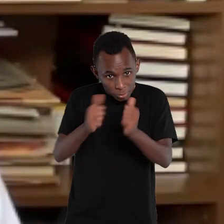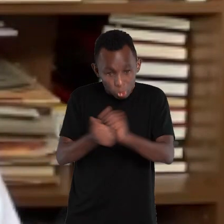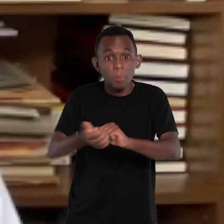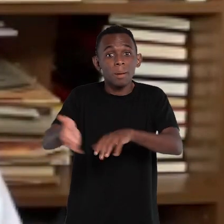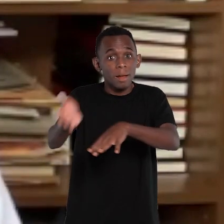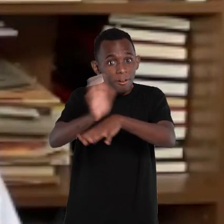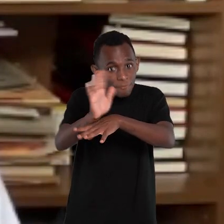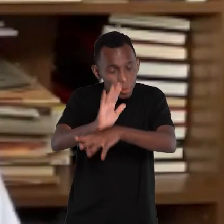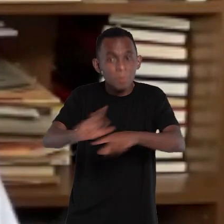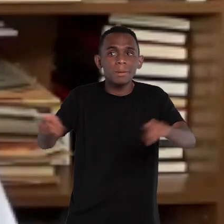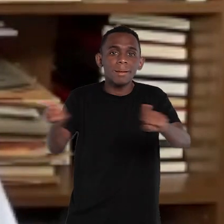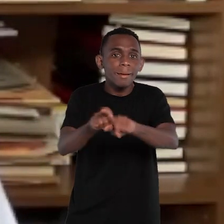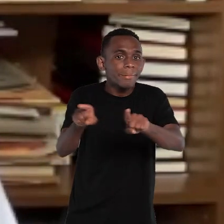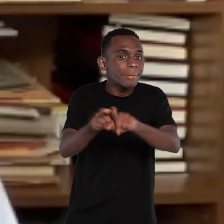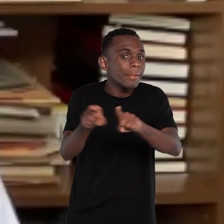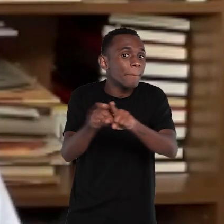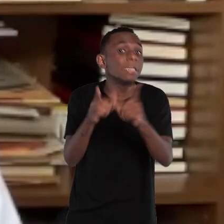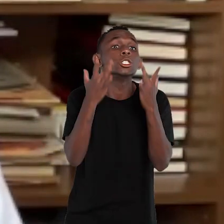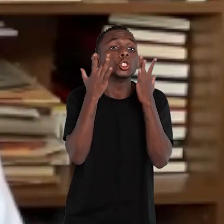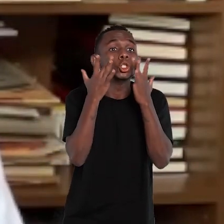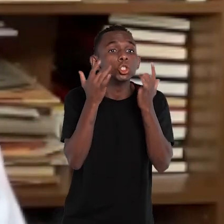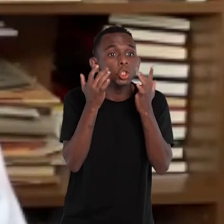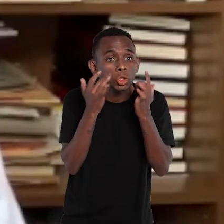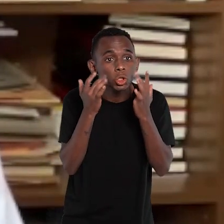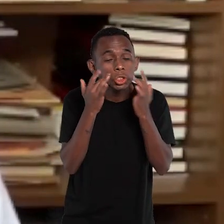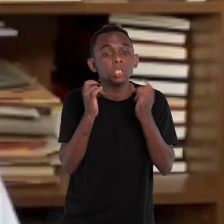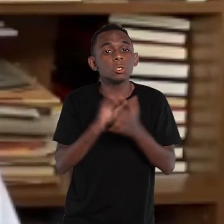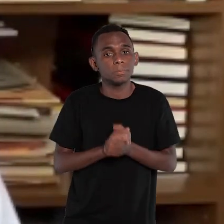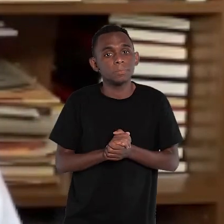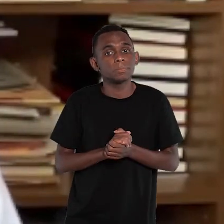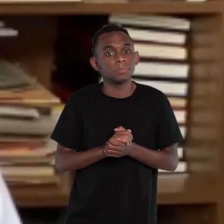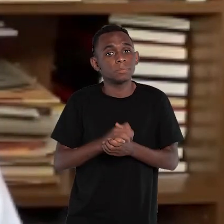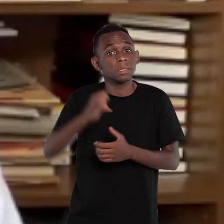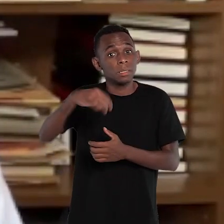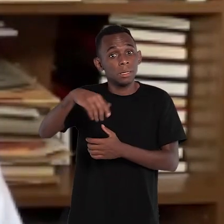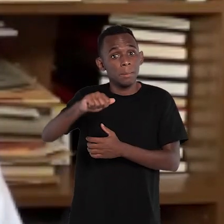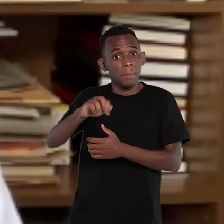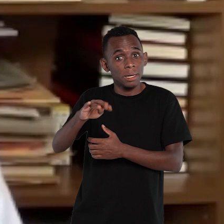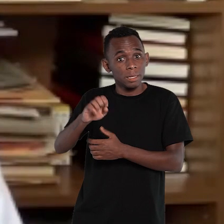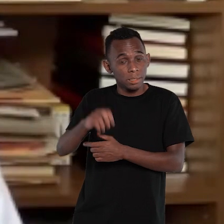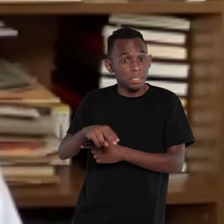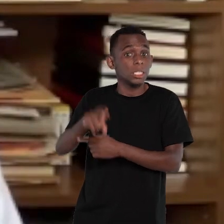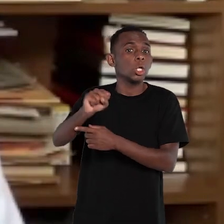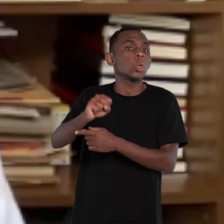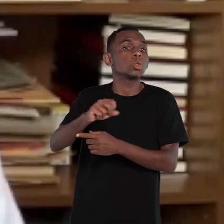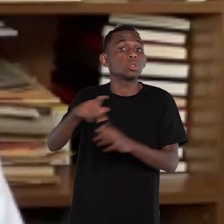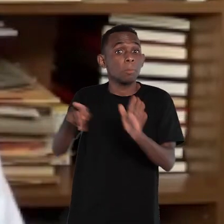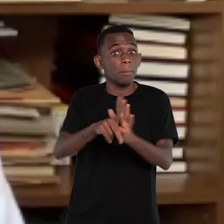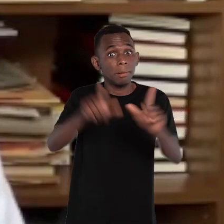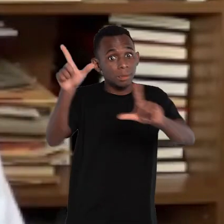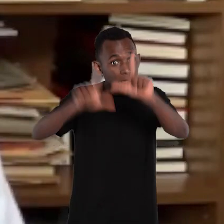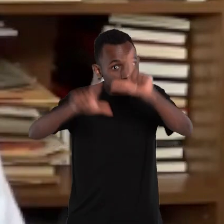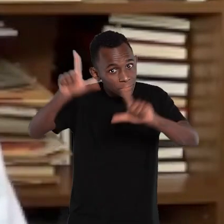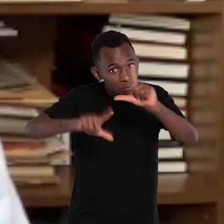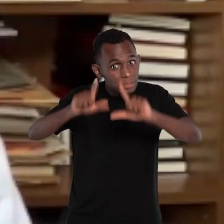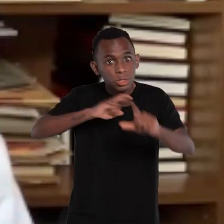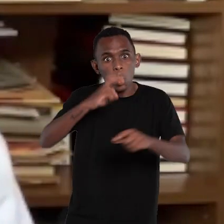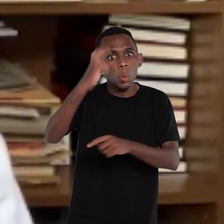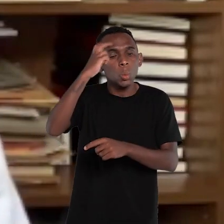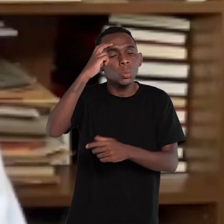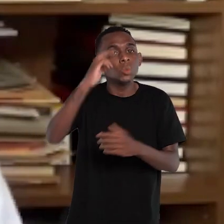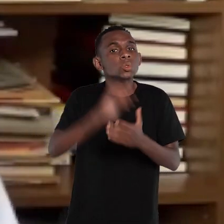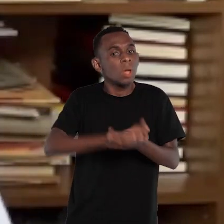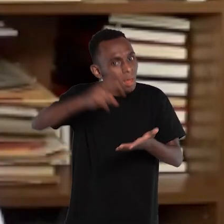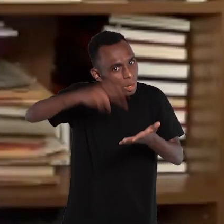curta-metragem, peça de teatro, foi lido pelo Matheus Nartegali naquele programa da cultura, um conto, sobre o conto,